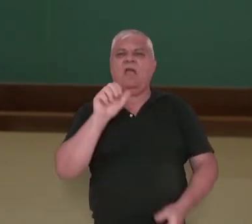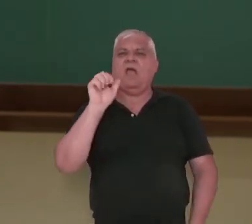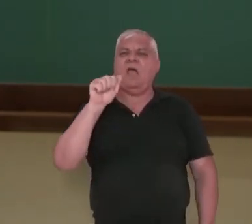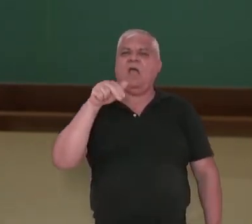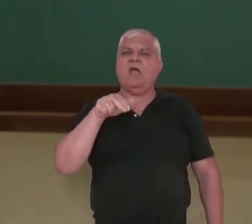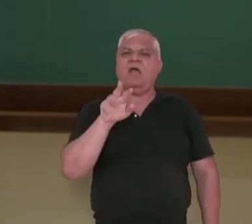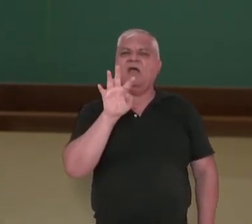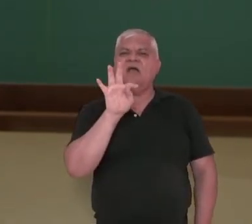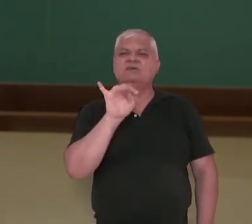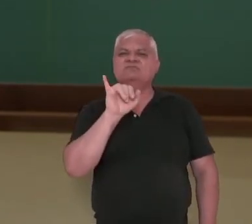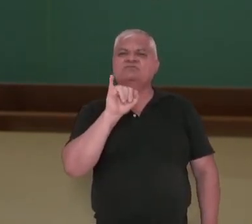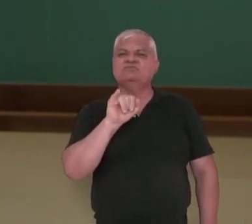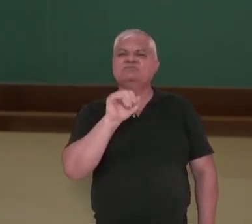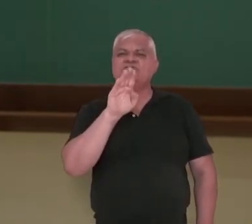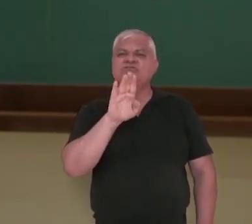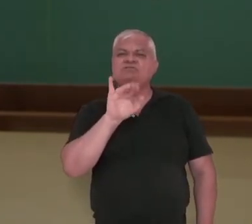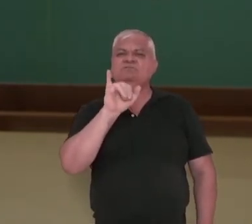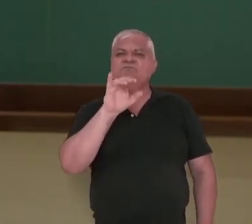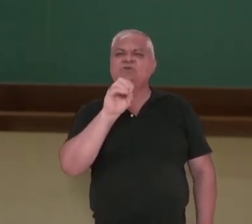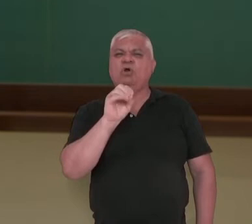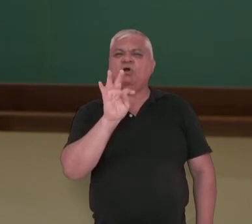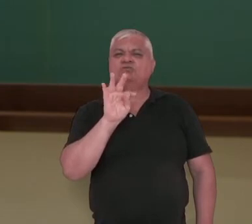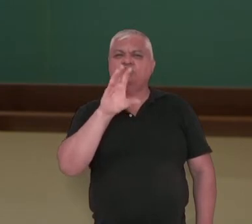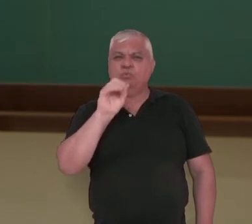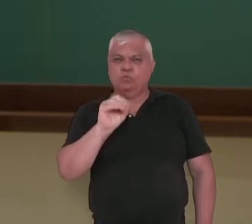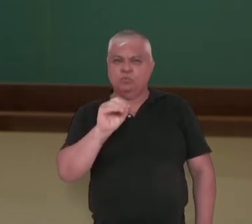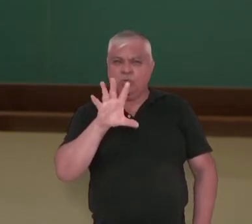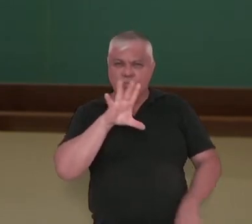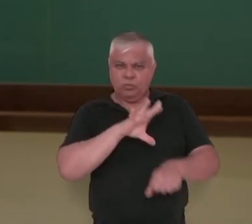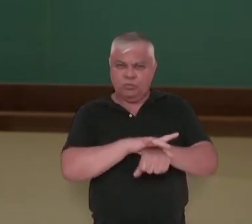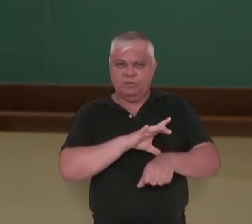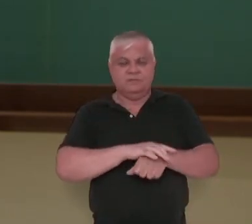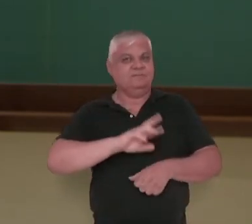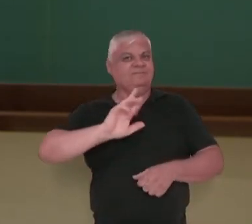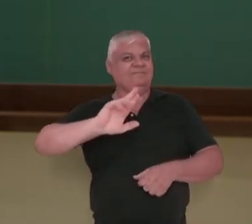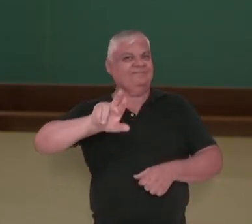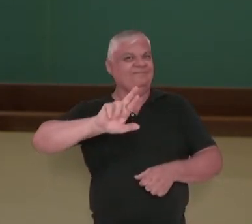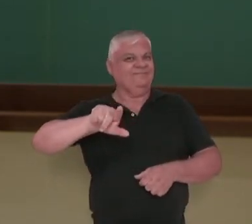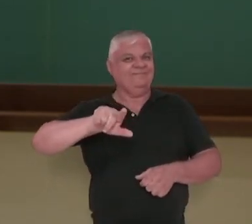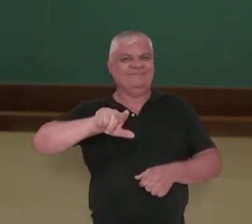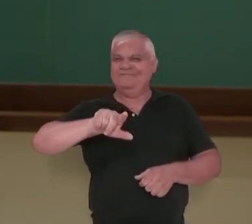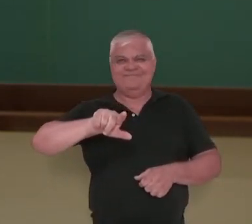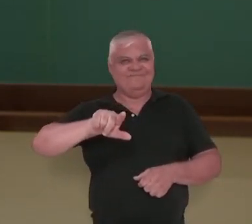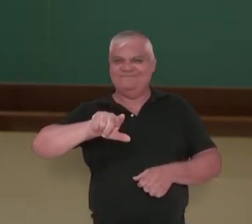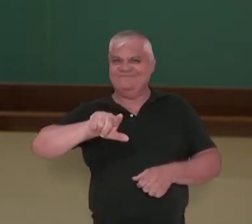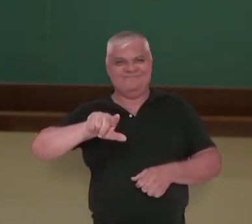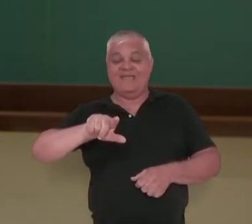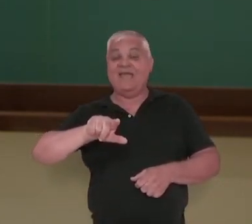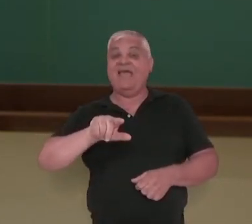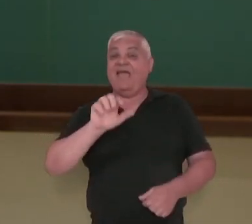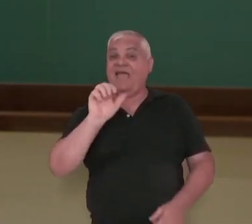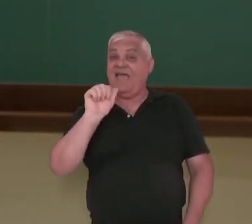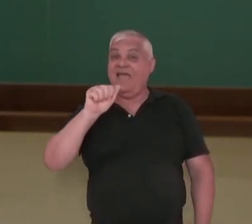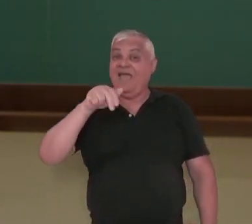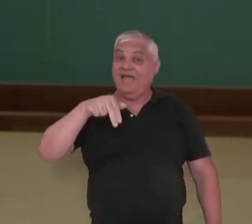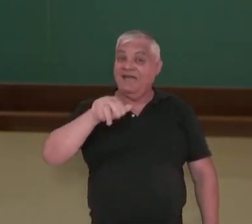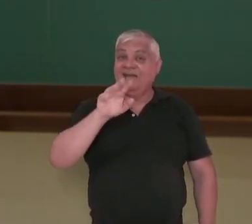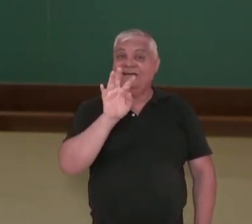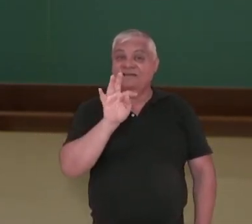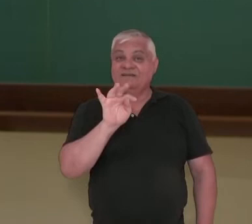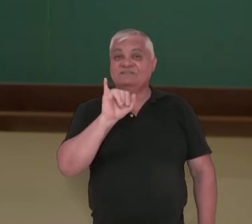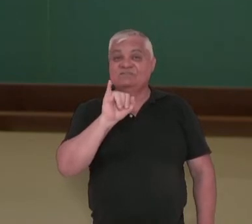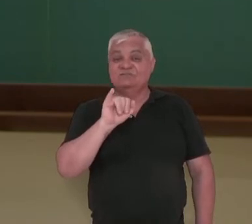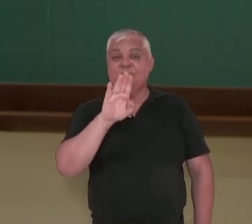Antibióticos. O que são antibióticos, professora? São doenças? Não! De jeito nenhum. São medidas